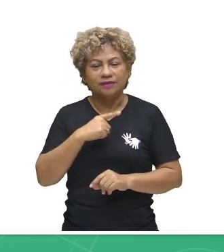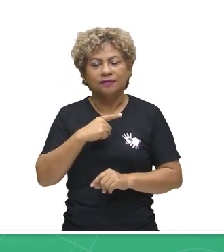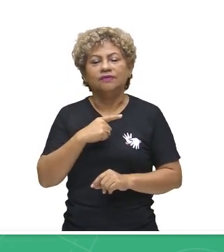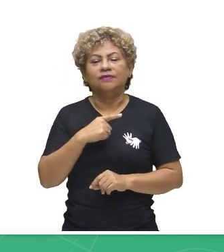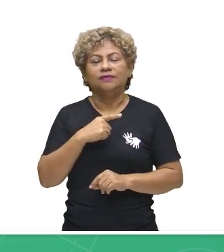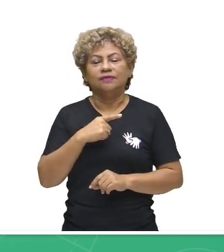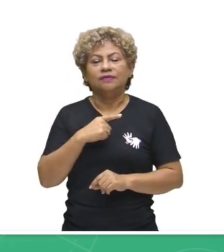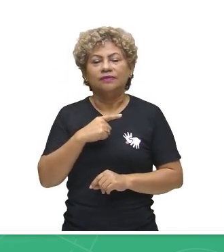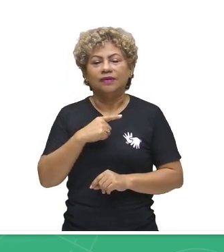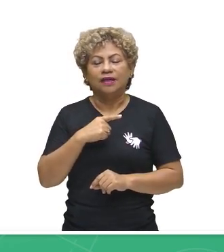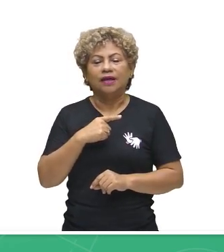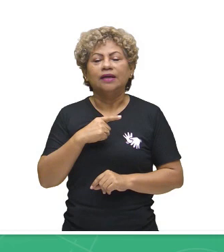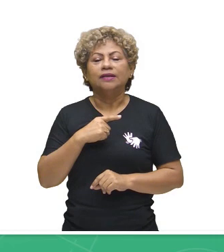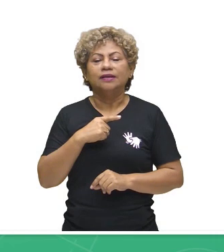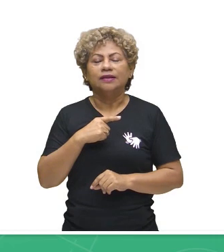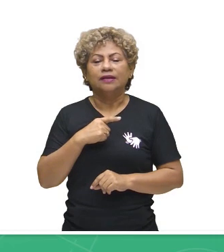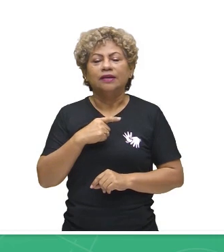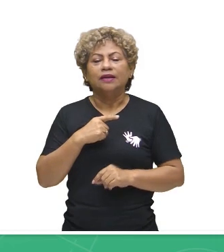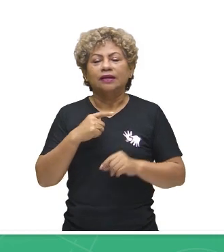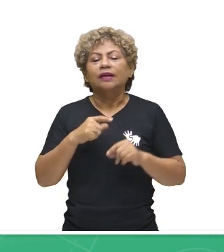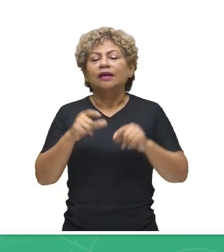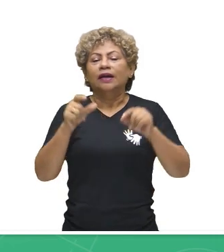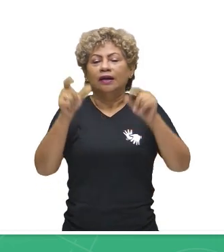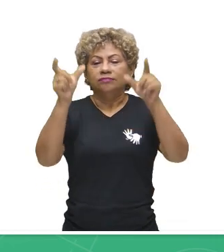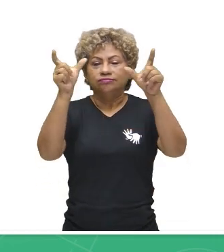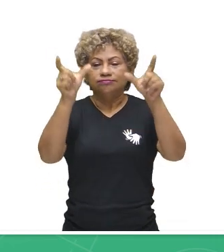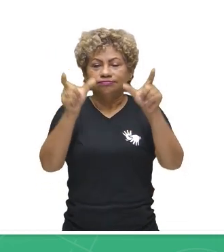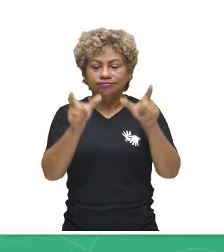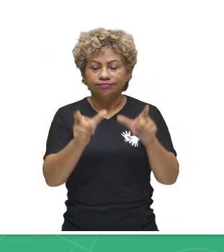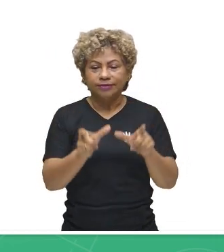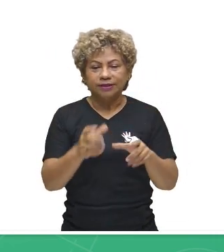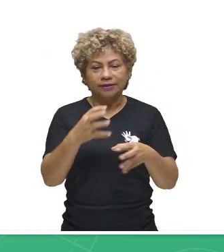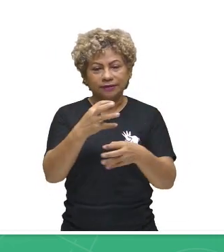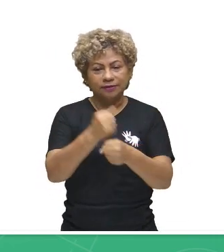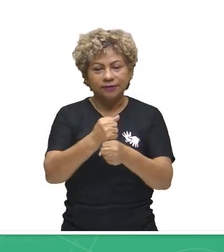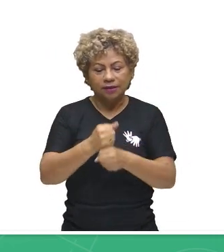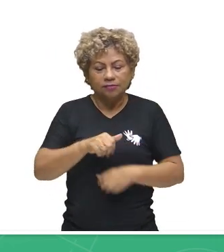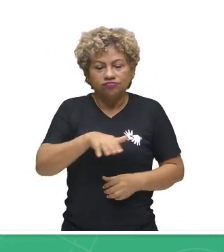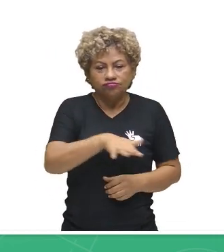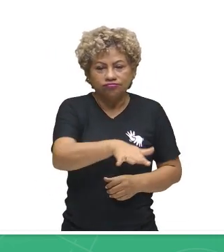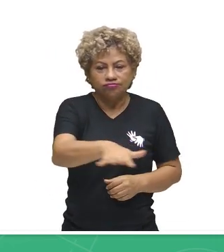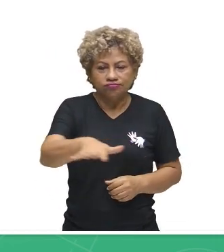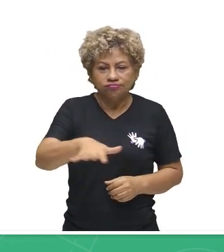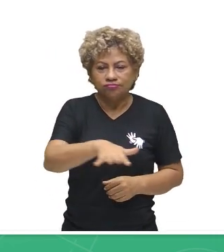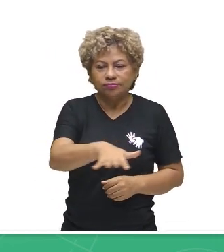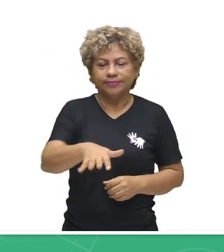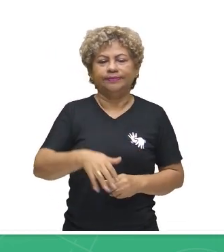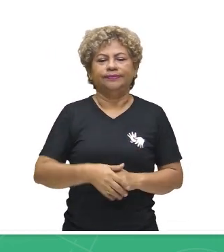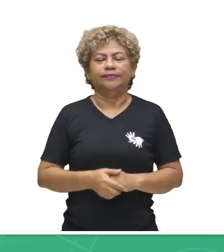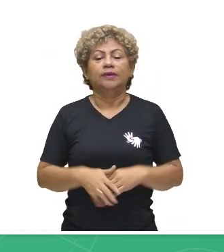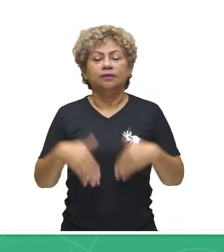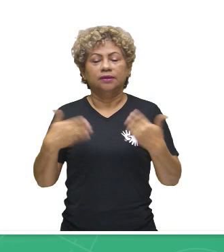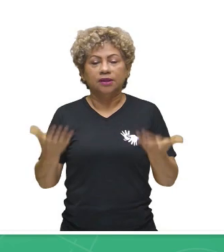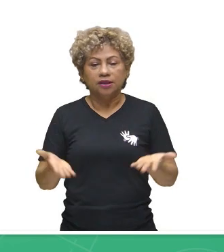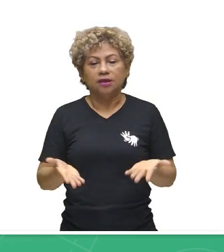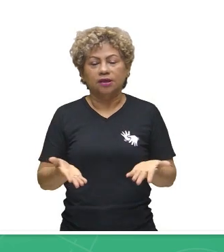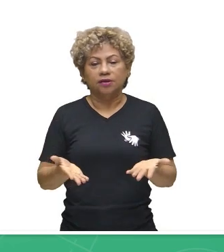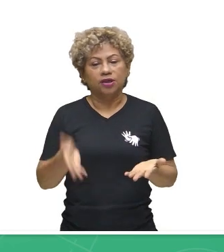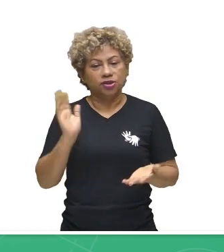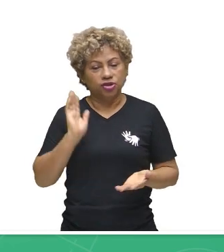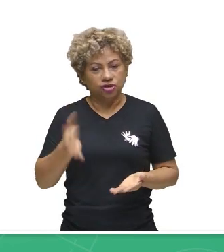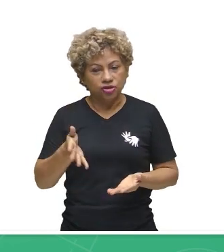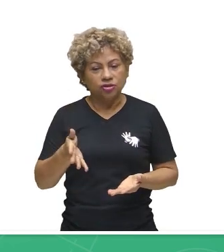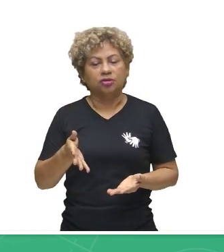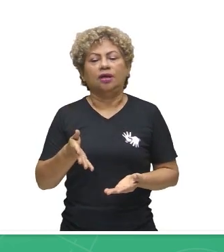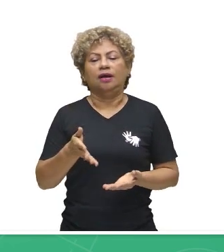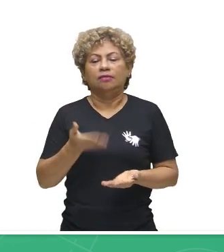esta expressão, esta função horária dos espaços. Muito bem. Depois que estudamos, agora eu